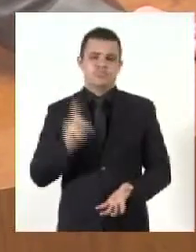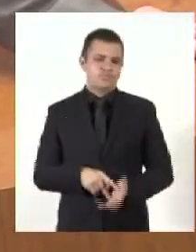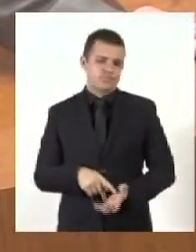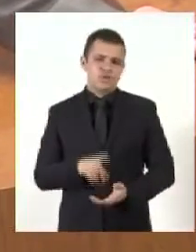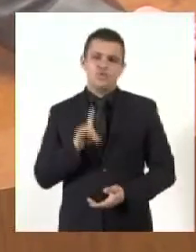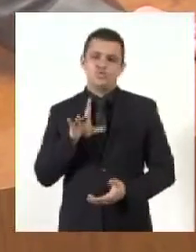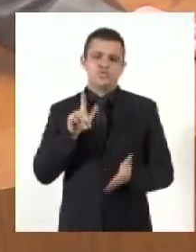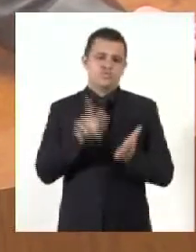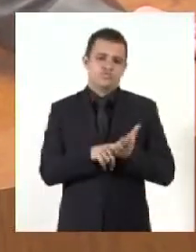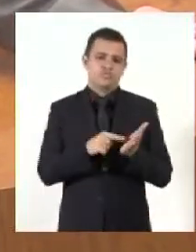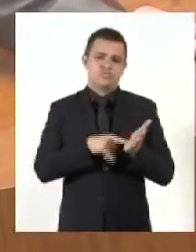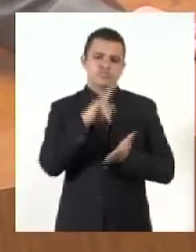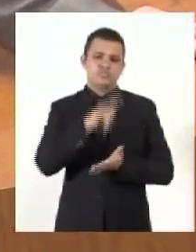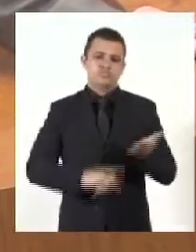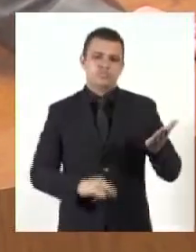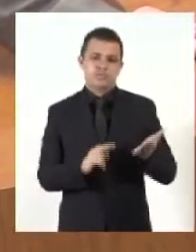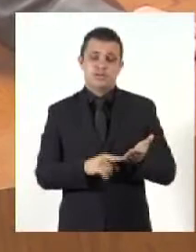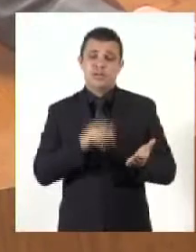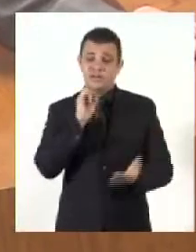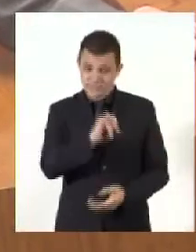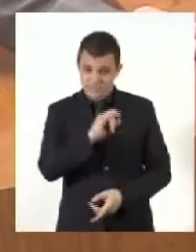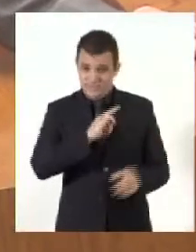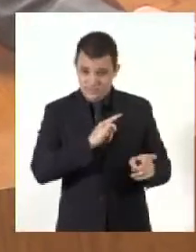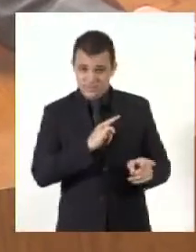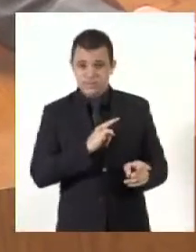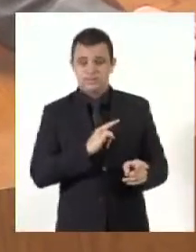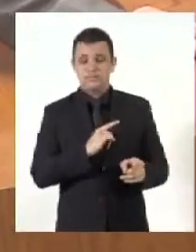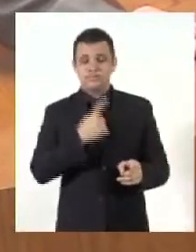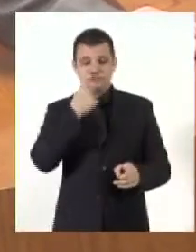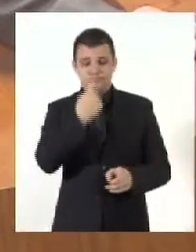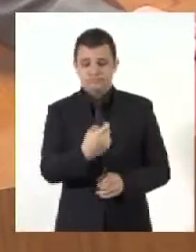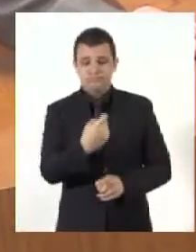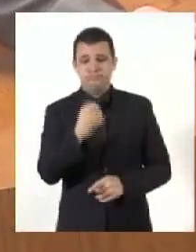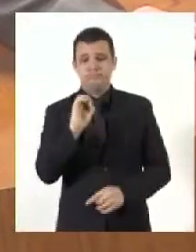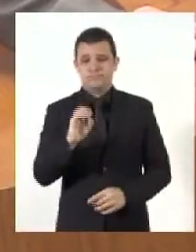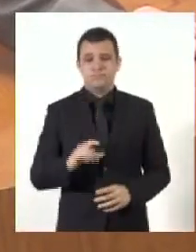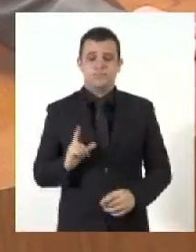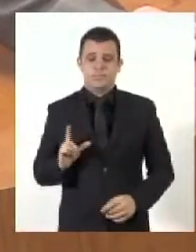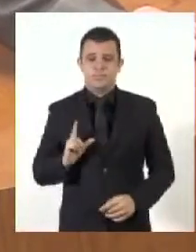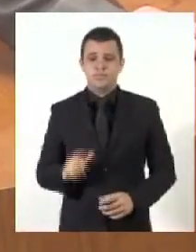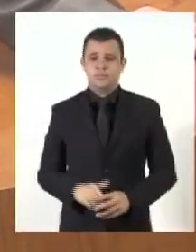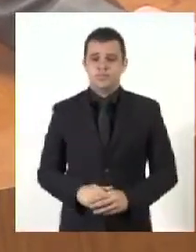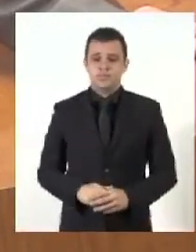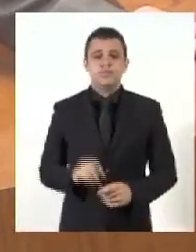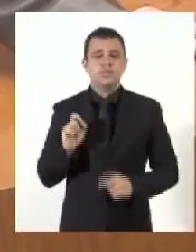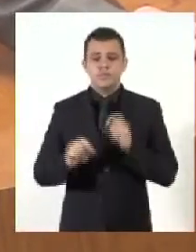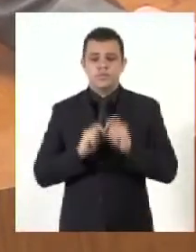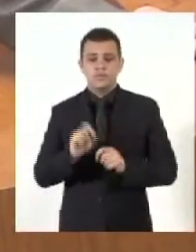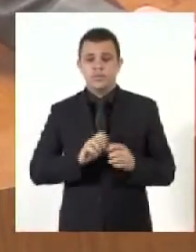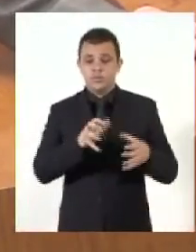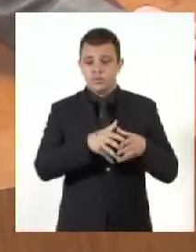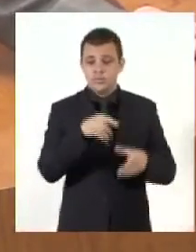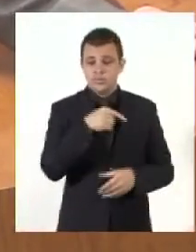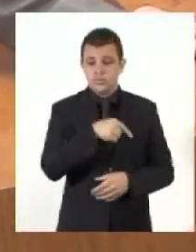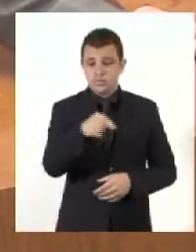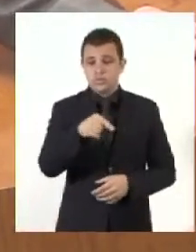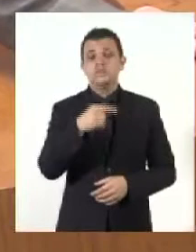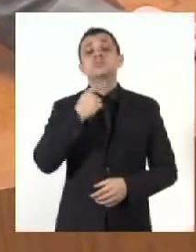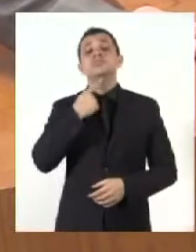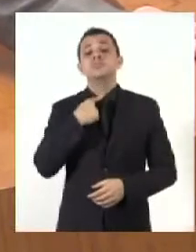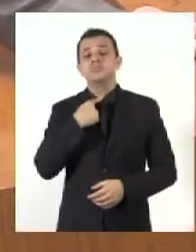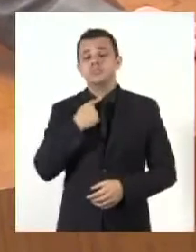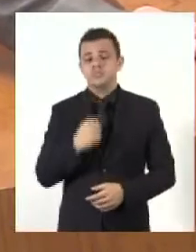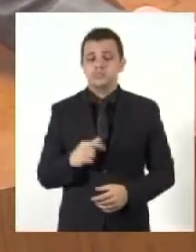quando existiram, representavam interesse zero. Melhor dizendo, o conjunto de interesses atendidos por elas só não era vazio,